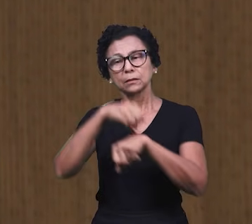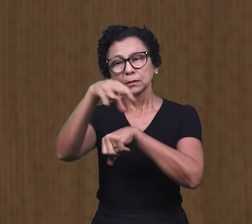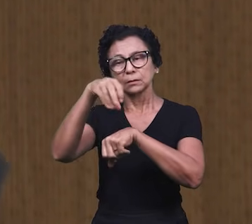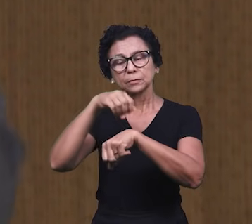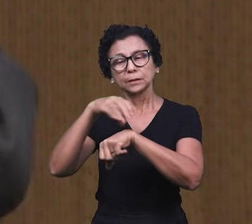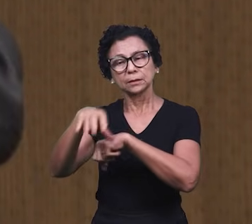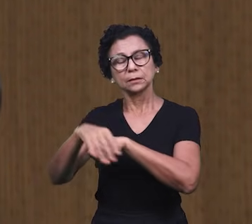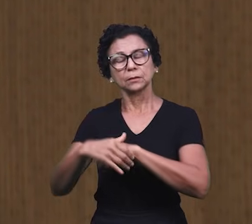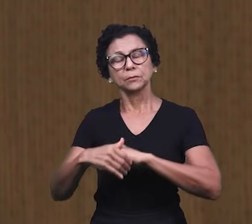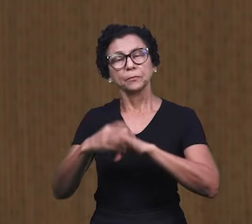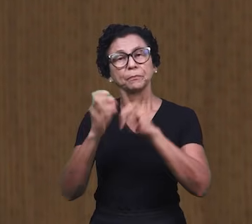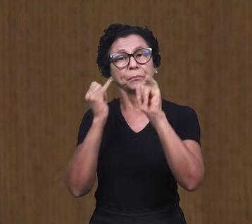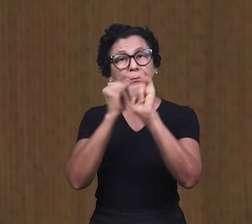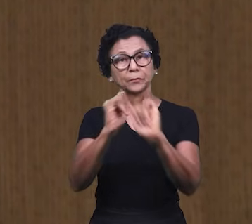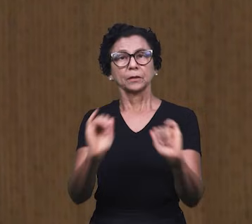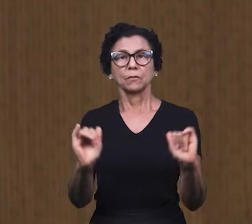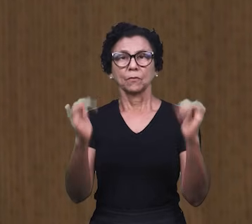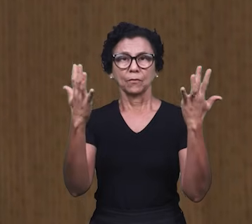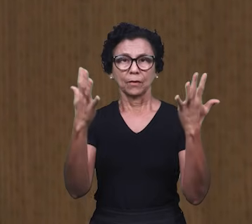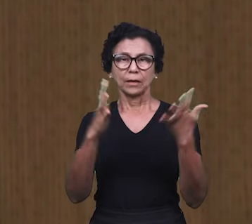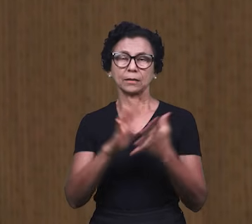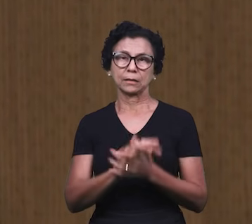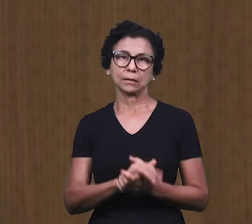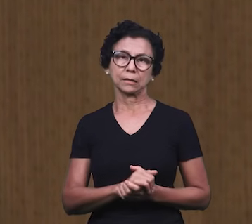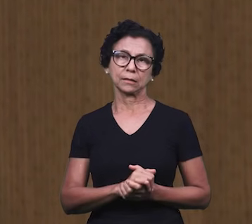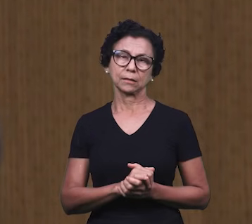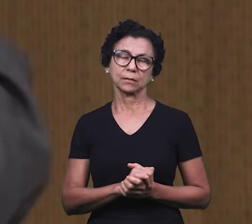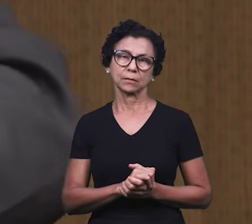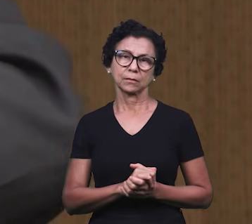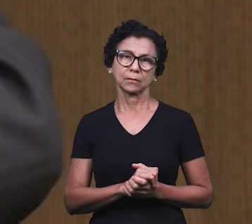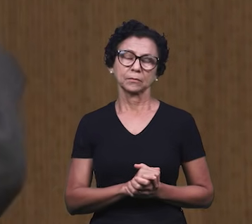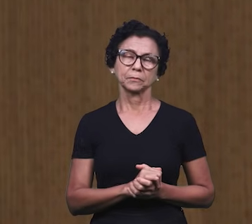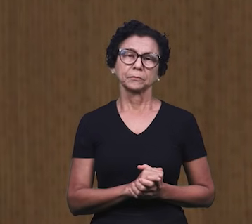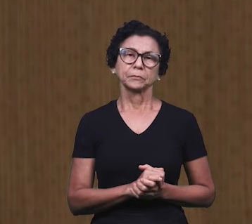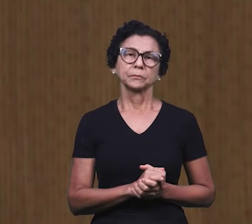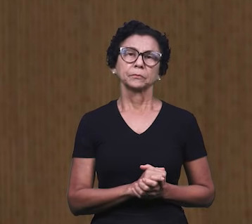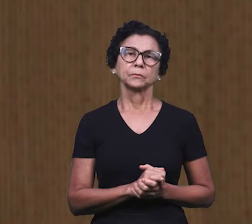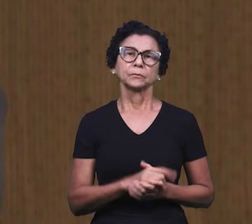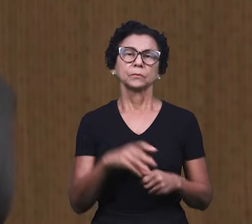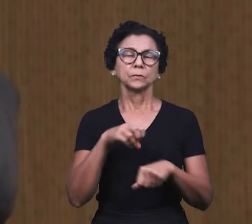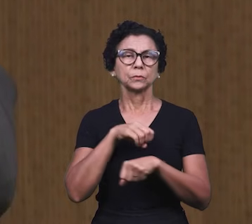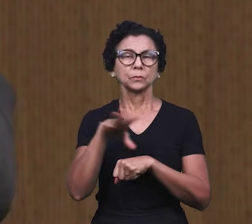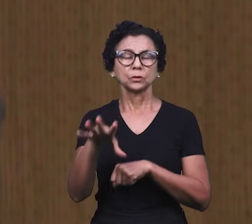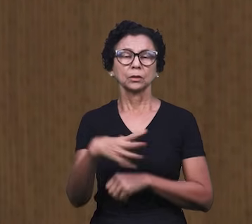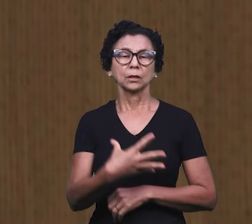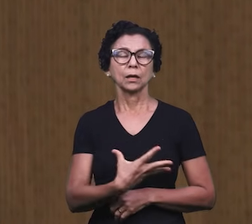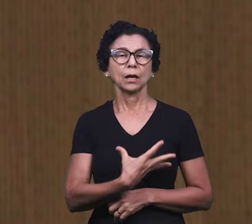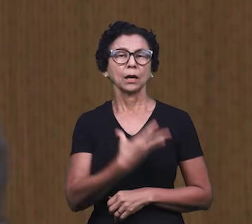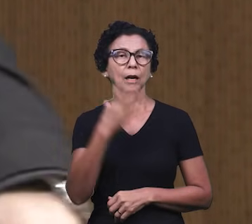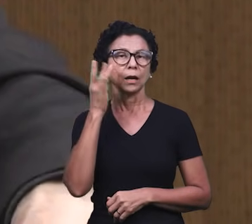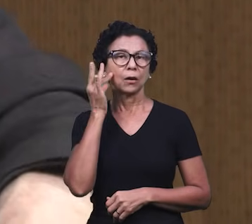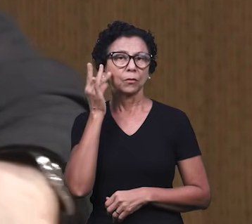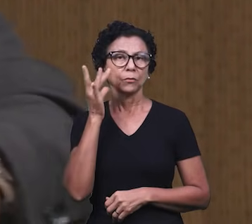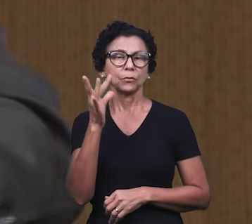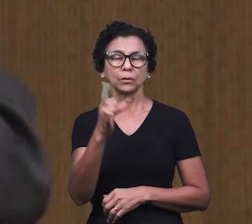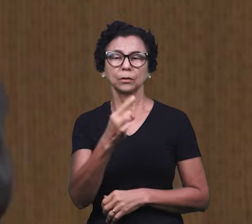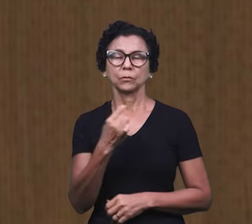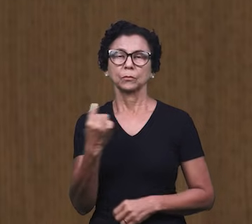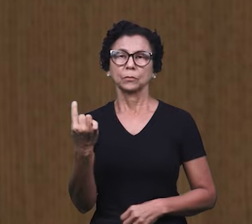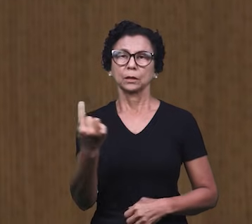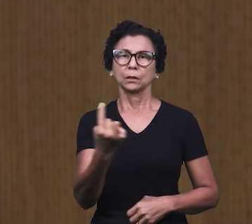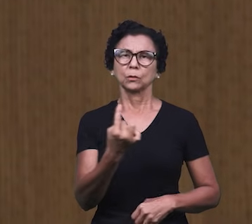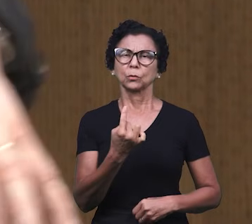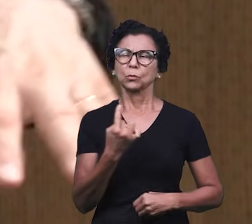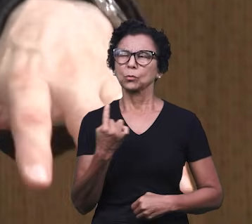O Trombetas foi para um horário deles lá. Então ela teve disponível ao vivo para toda a região da antiga